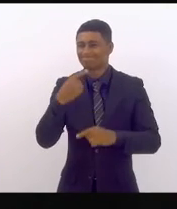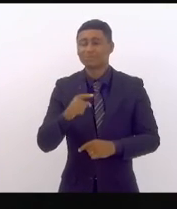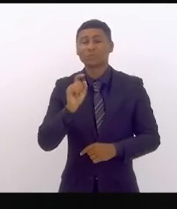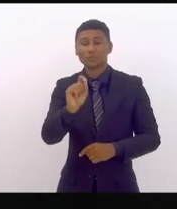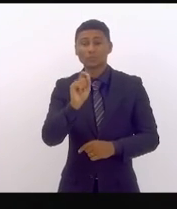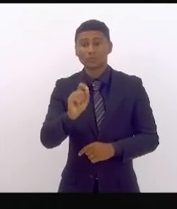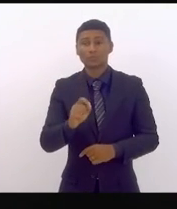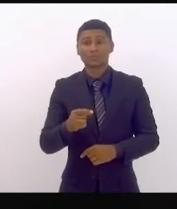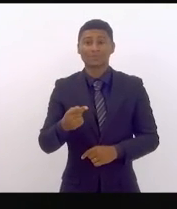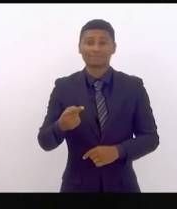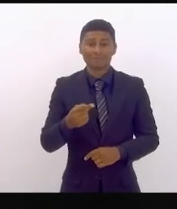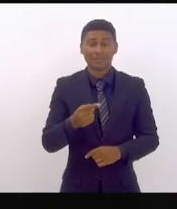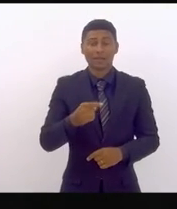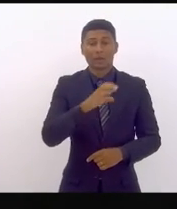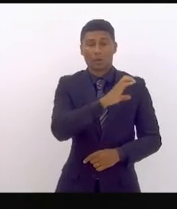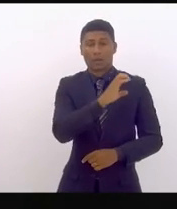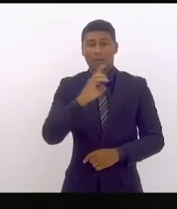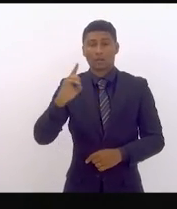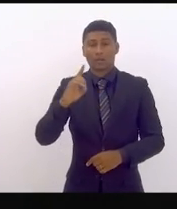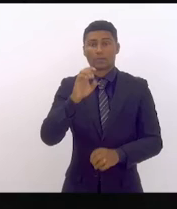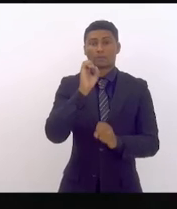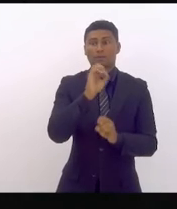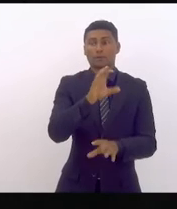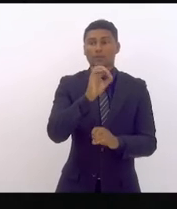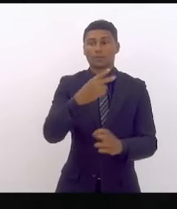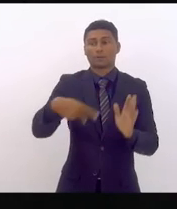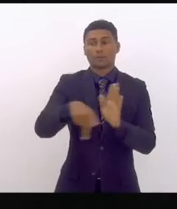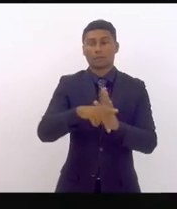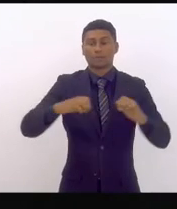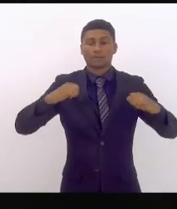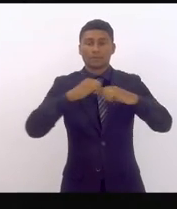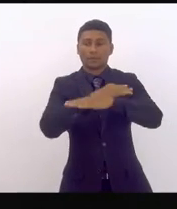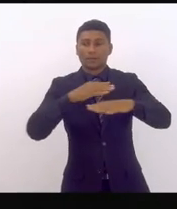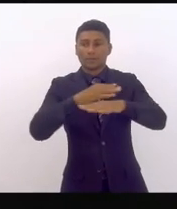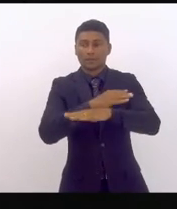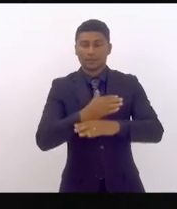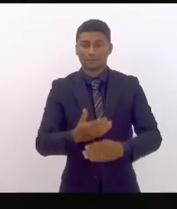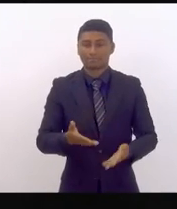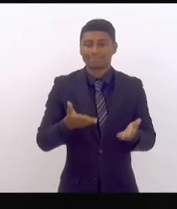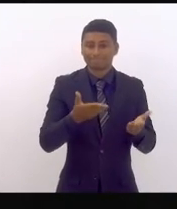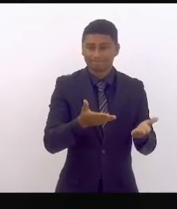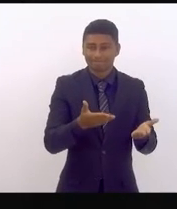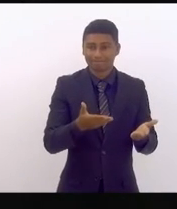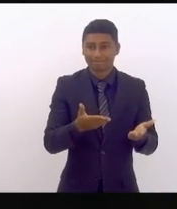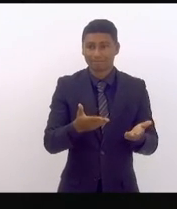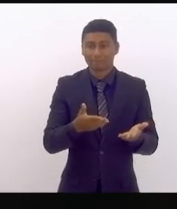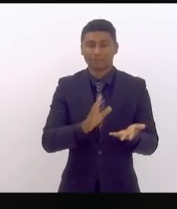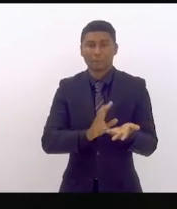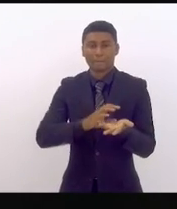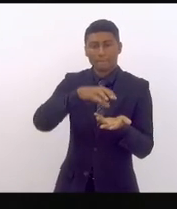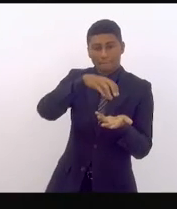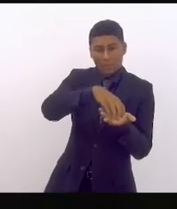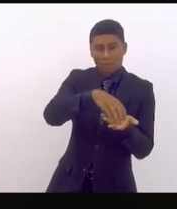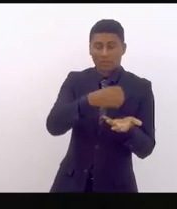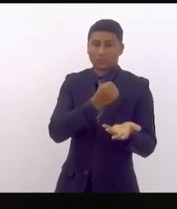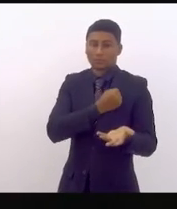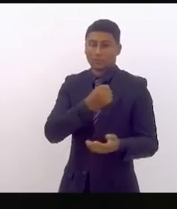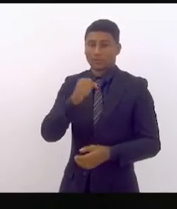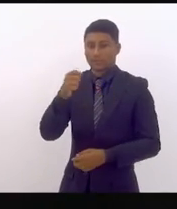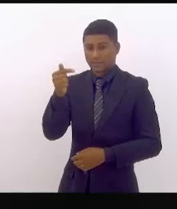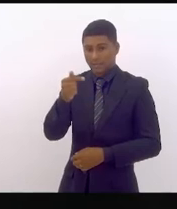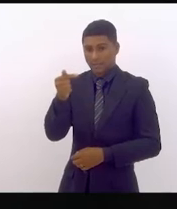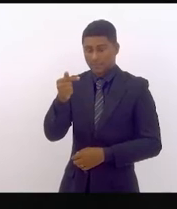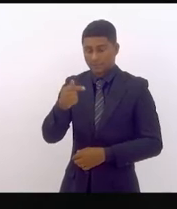reabrir a nossa coordenadoria de educação da cidade de São João de Meriti do Estado a metropolitana de número 7